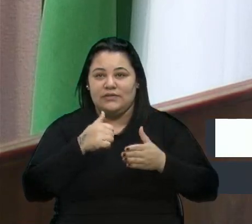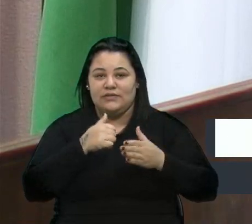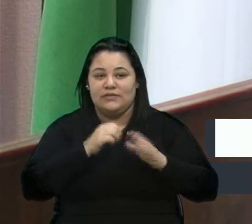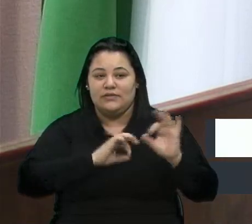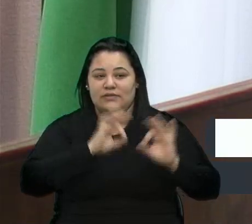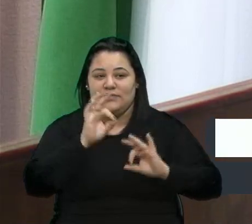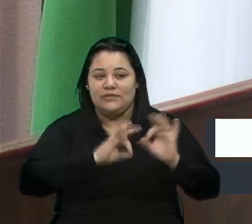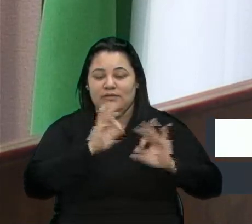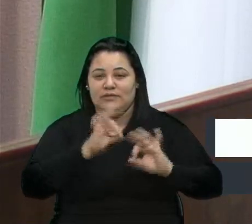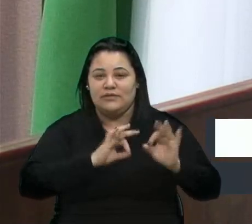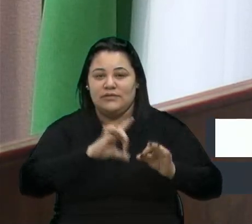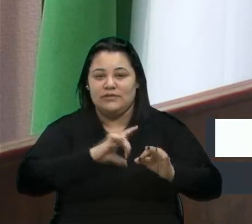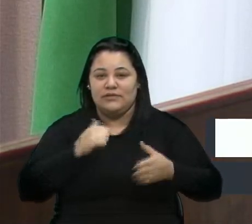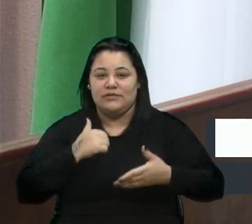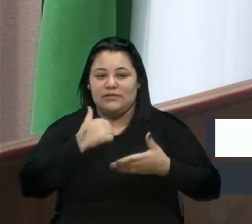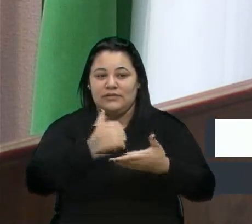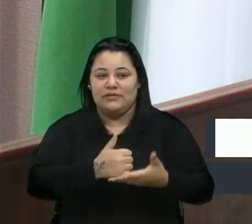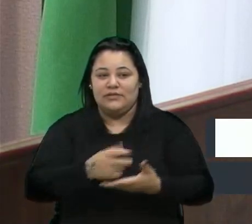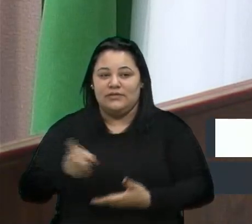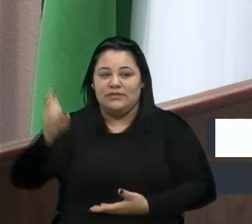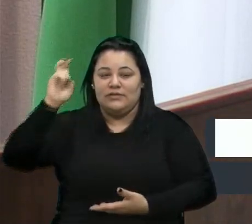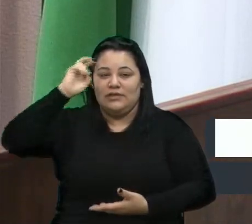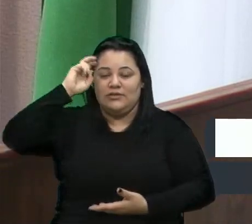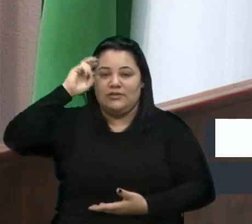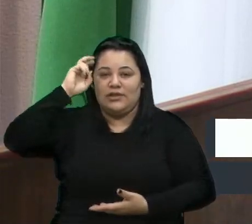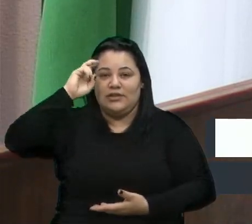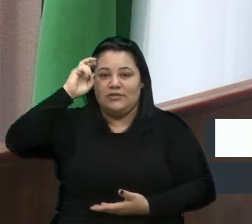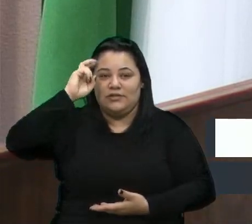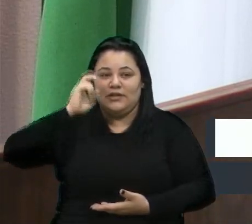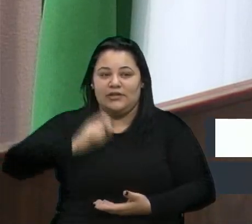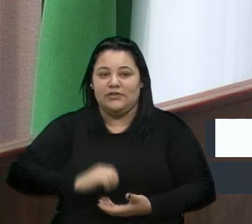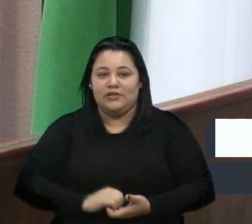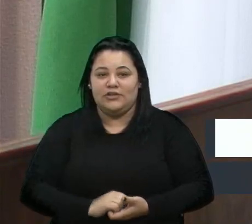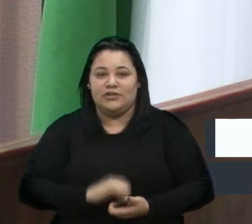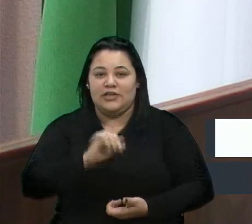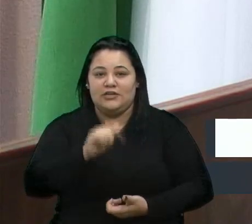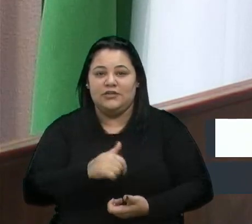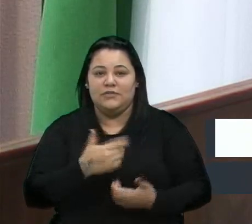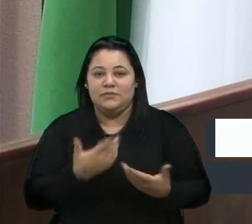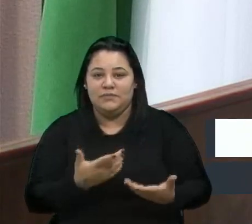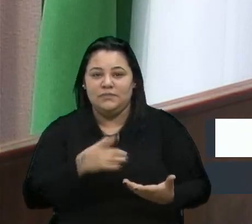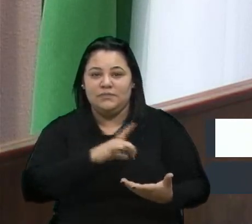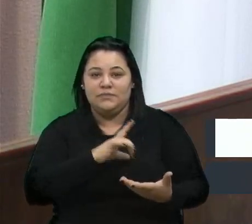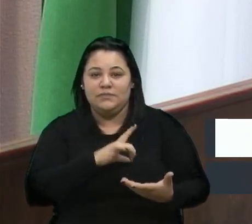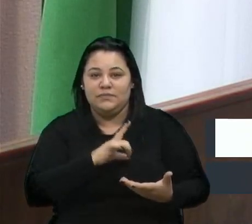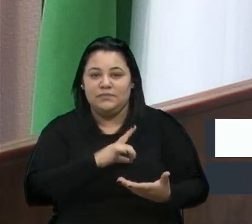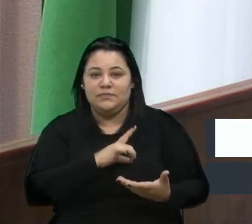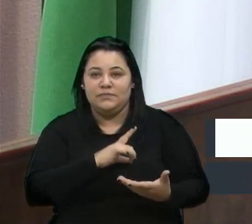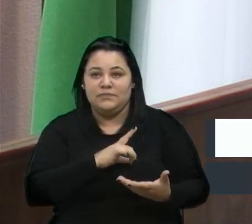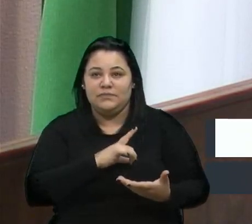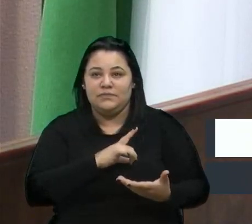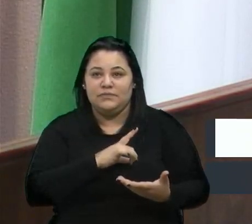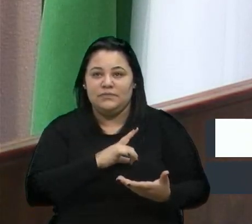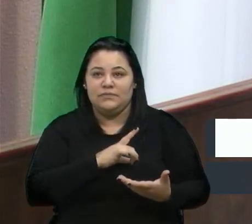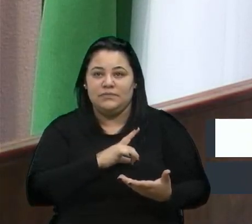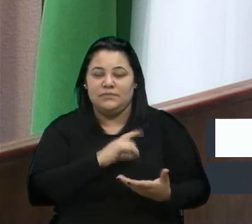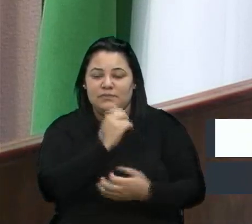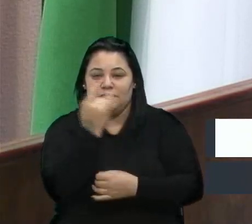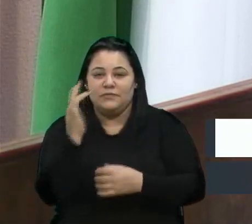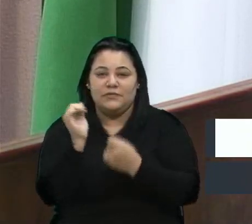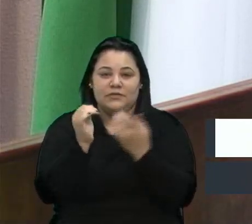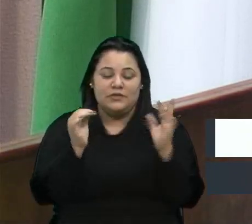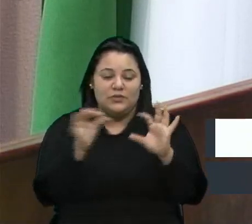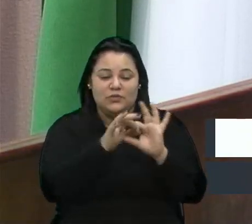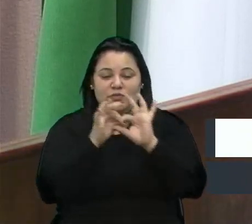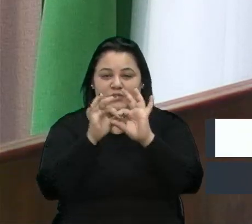tem apoio cultural da Fundação Marco Polo, tem como parceiro San Martin, Plásticos Pisani, Metadados e Reflorestadores Unidos